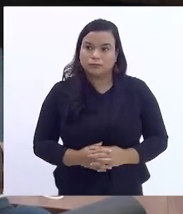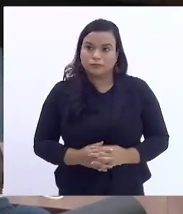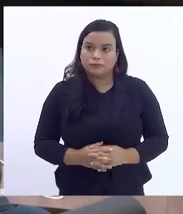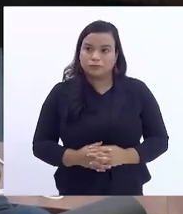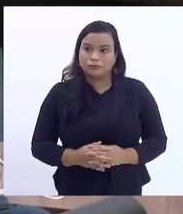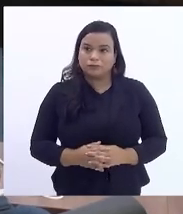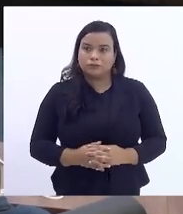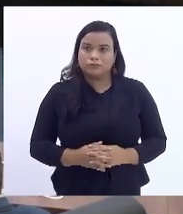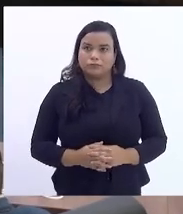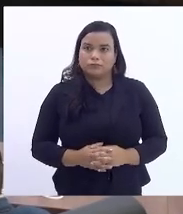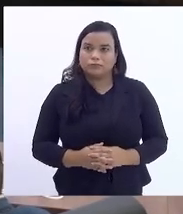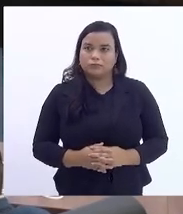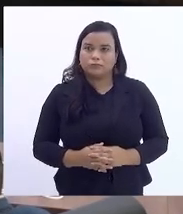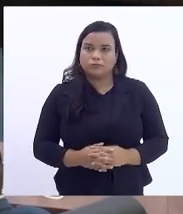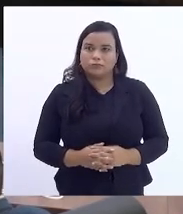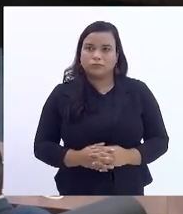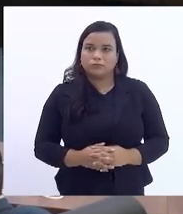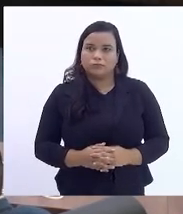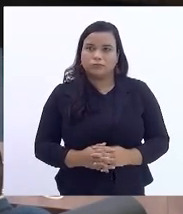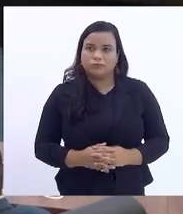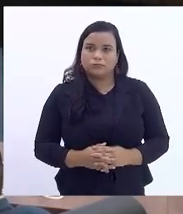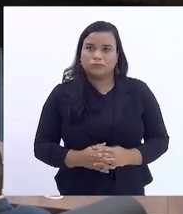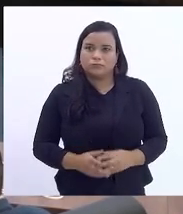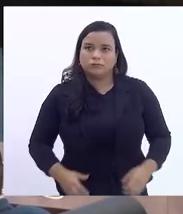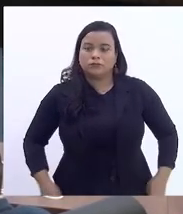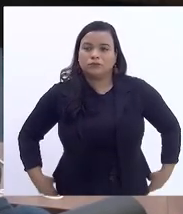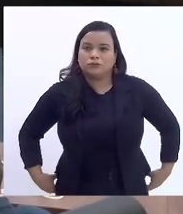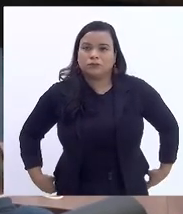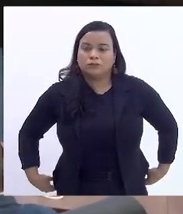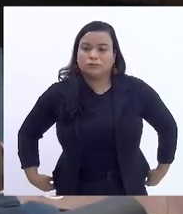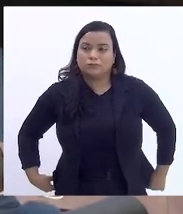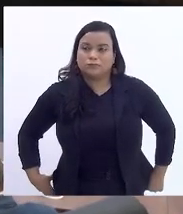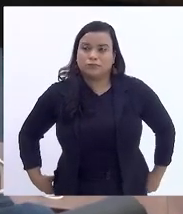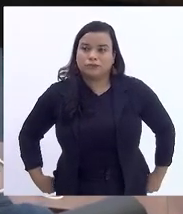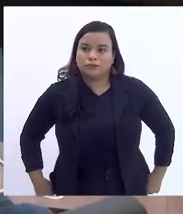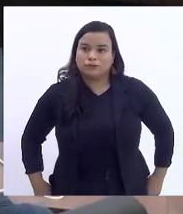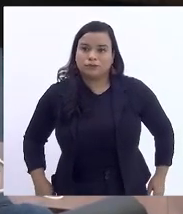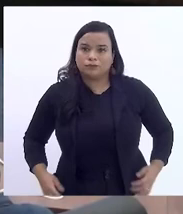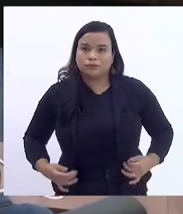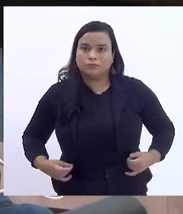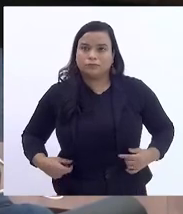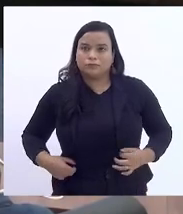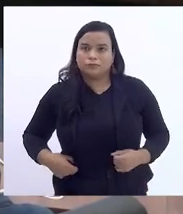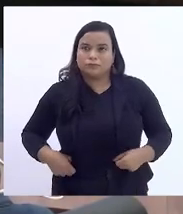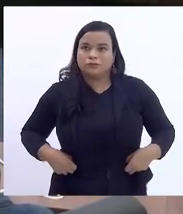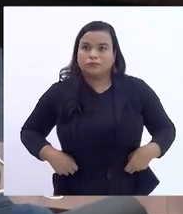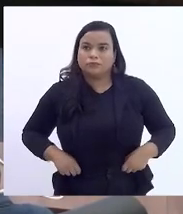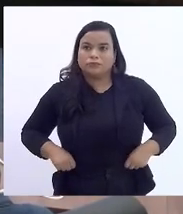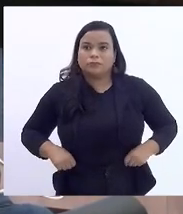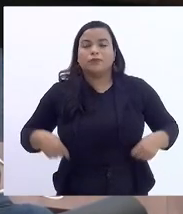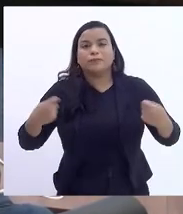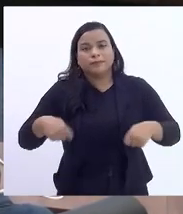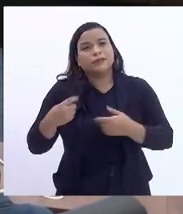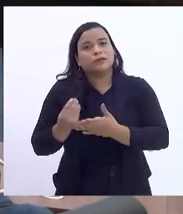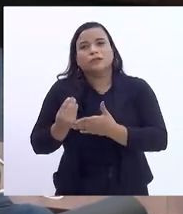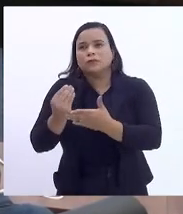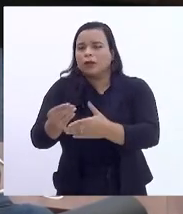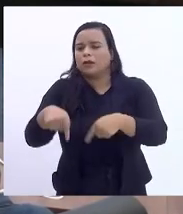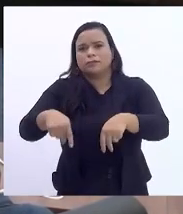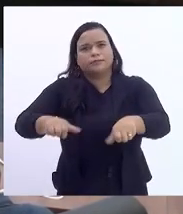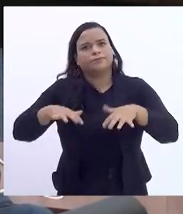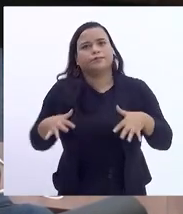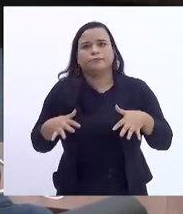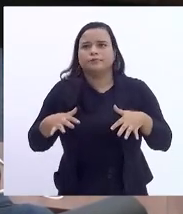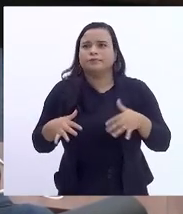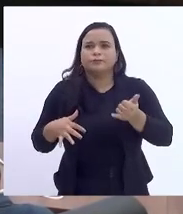e não acelera aí também no Passo vamos lá Não não é a gente precisa entregar o plenário senão